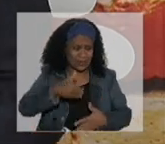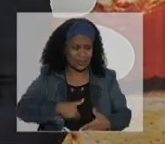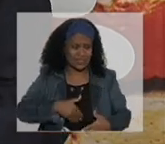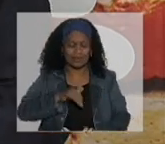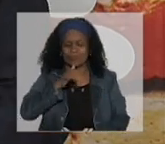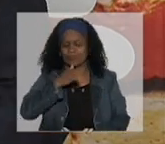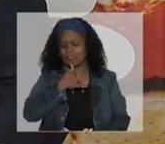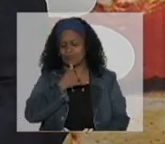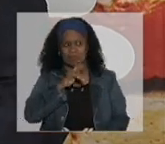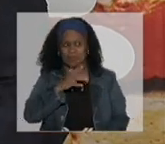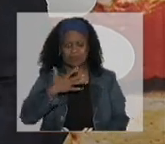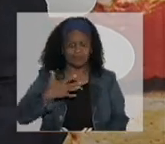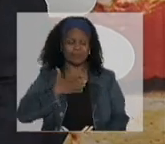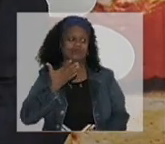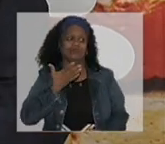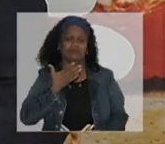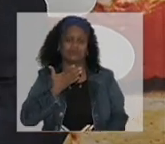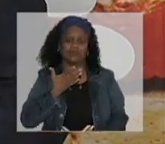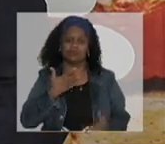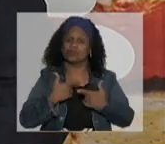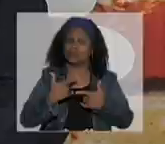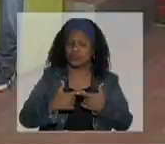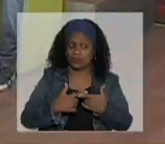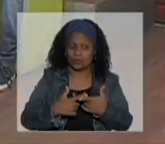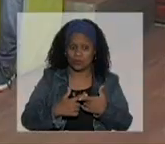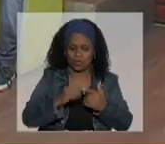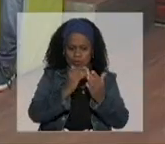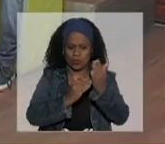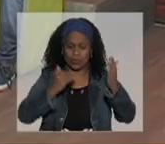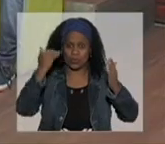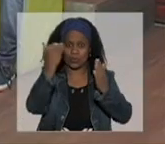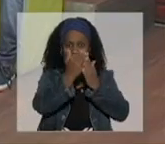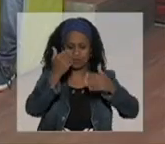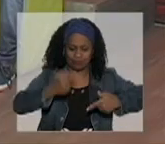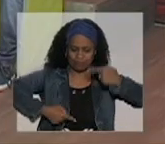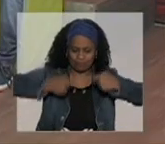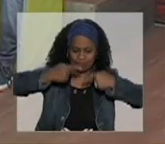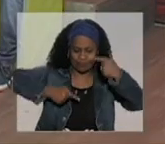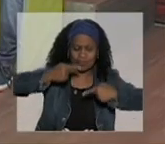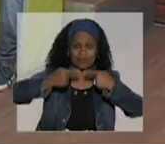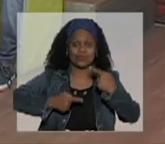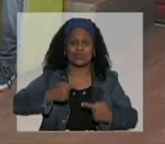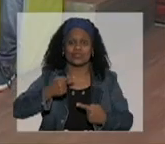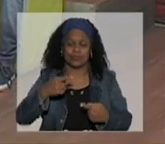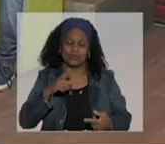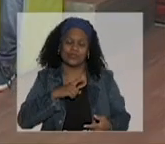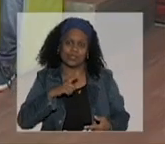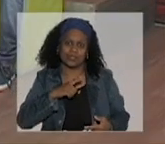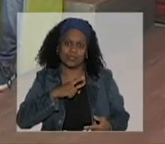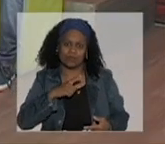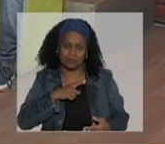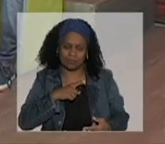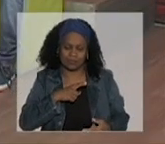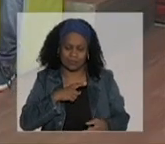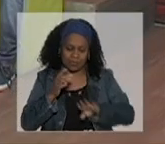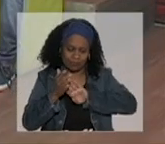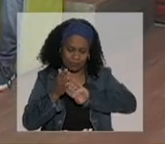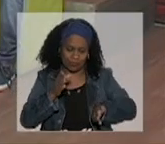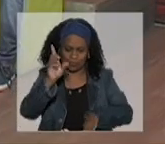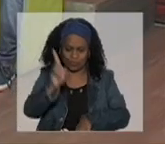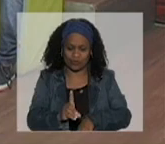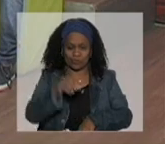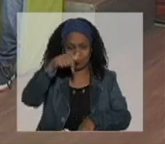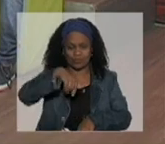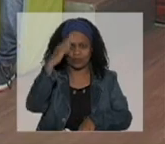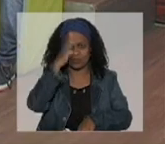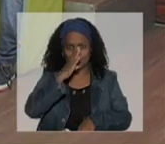deplorável, mas não é surpreendente, tendo em vista o avanço temerário de políticas reacionárias, conservadoras e confiscadoras de direitos que